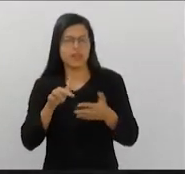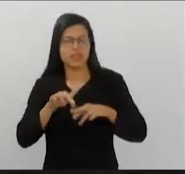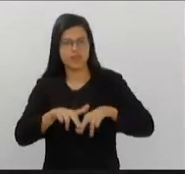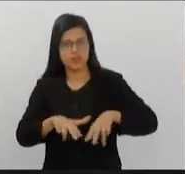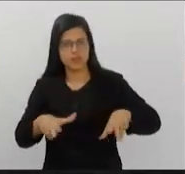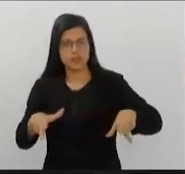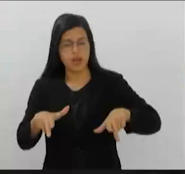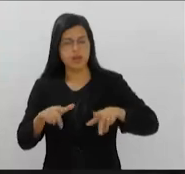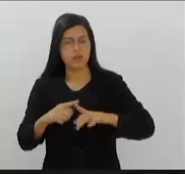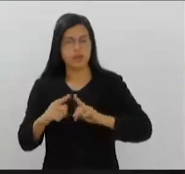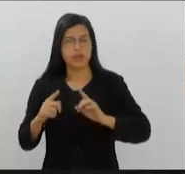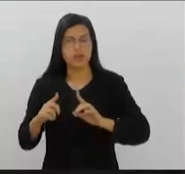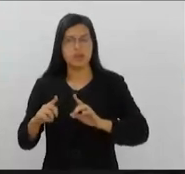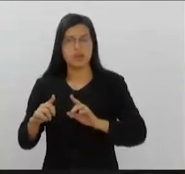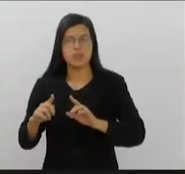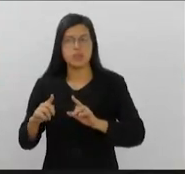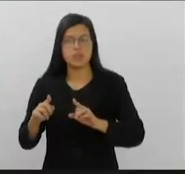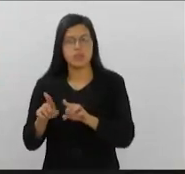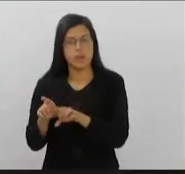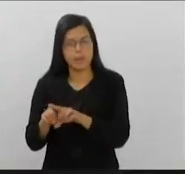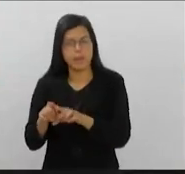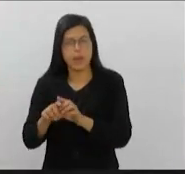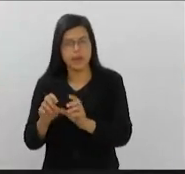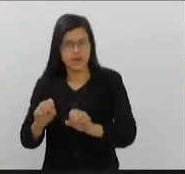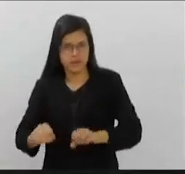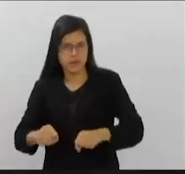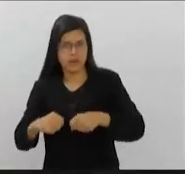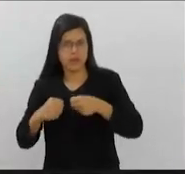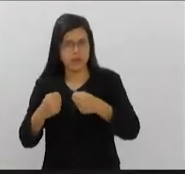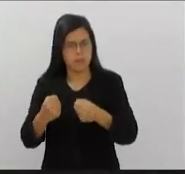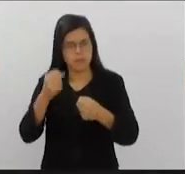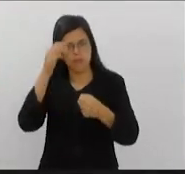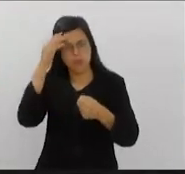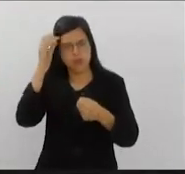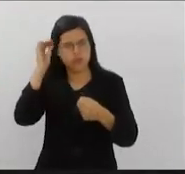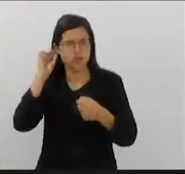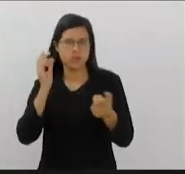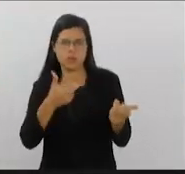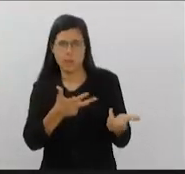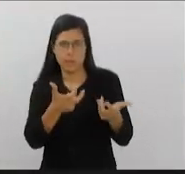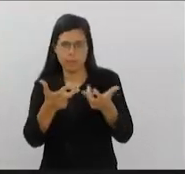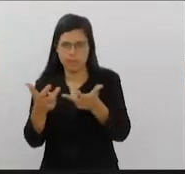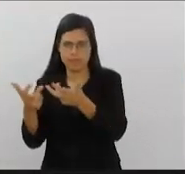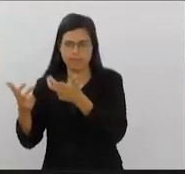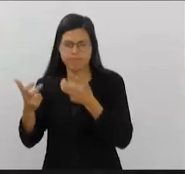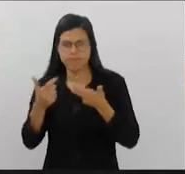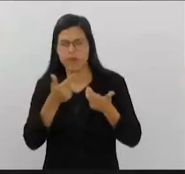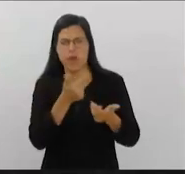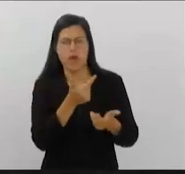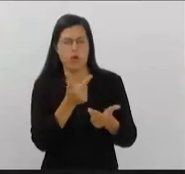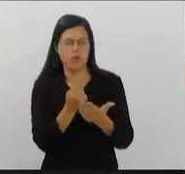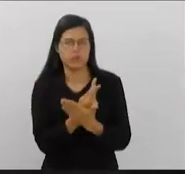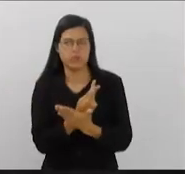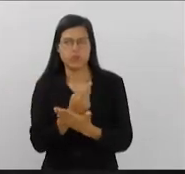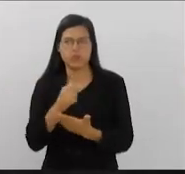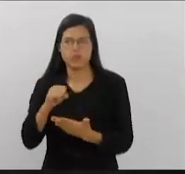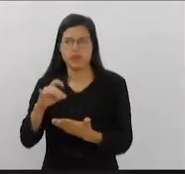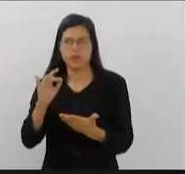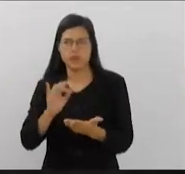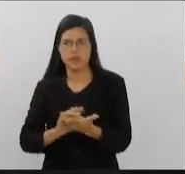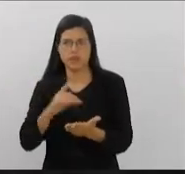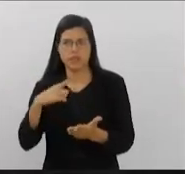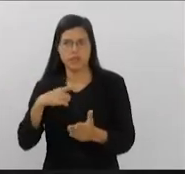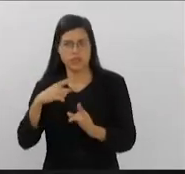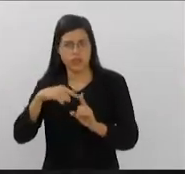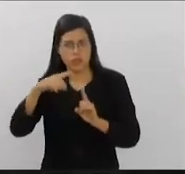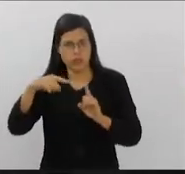enfrentamento das inequidades que a gente observa constantemente se repetirem. Porque, se é verdade que a gente tem um índice